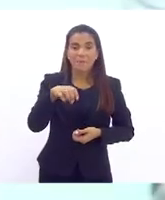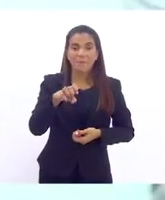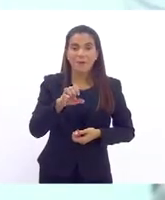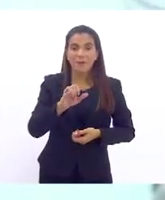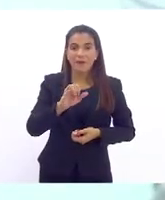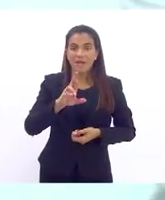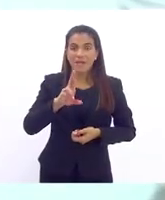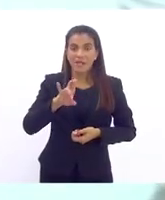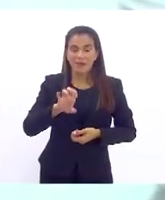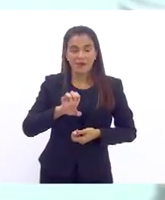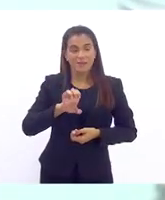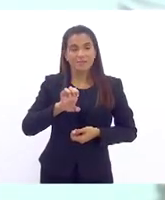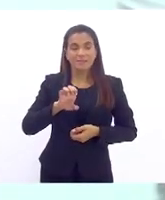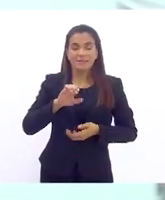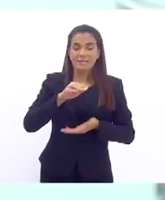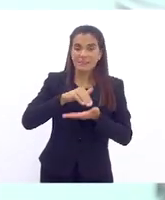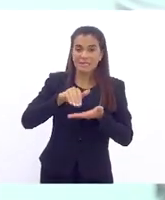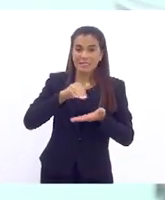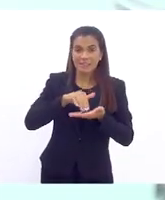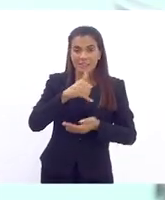de Japeri por favor